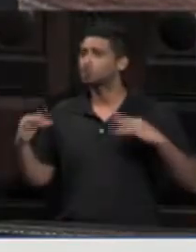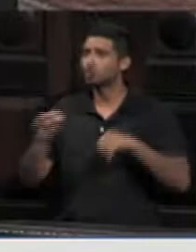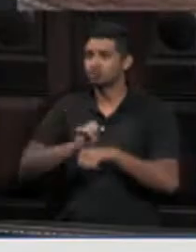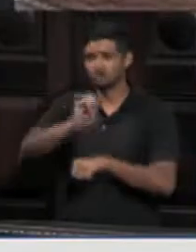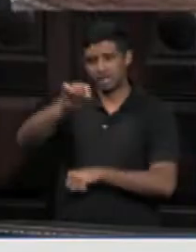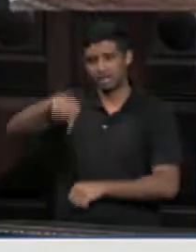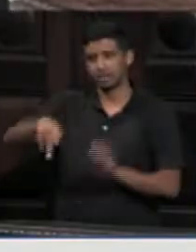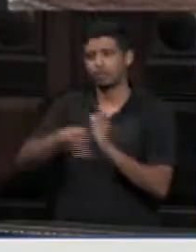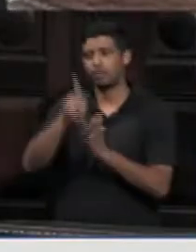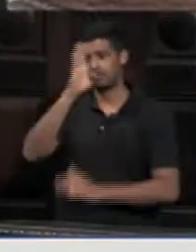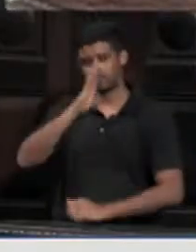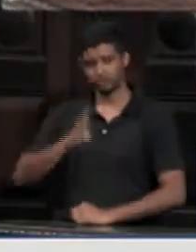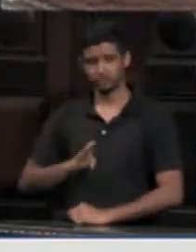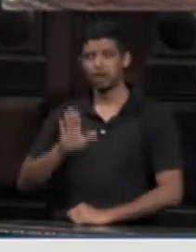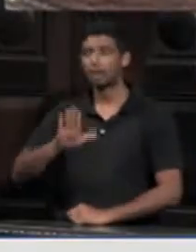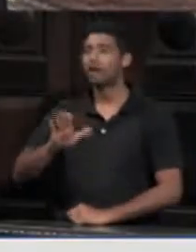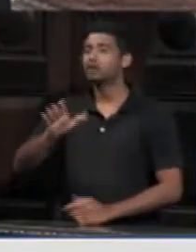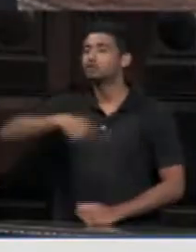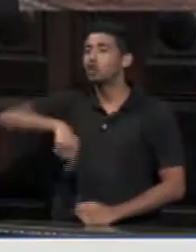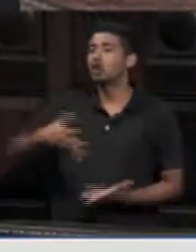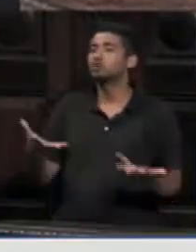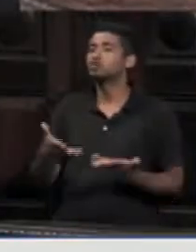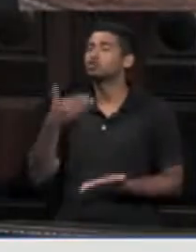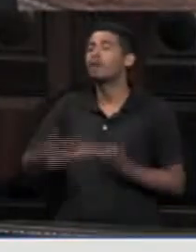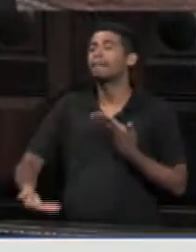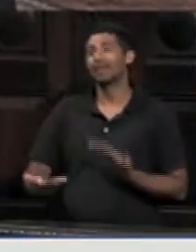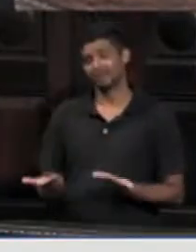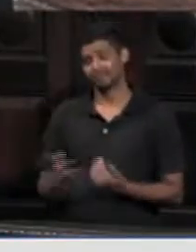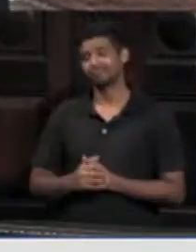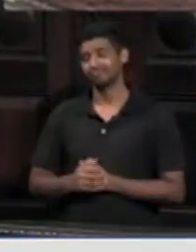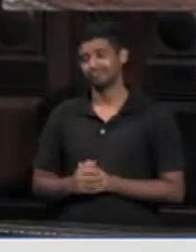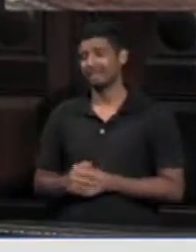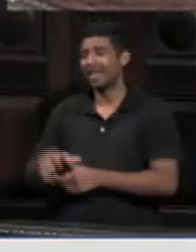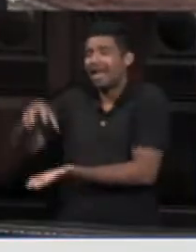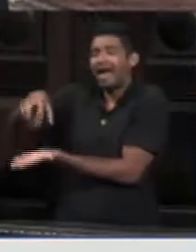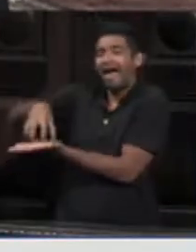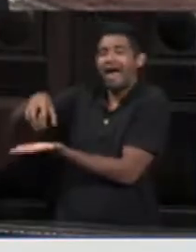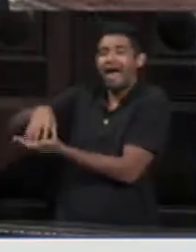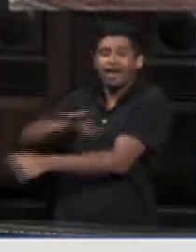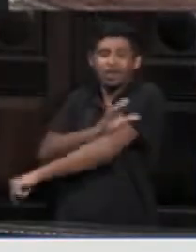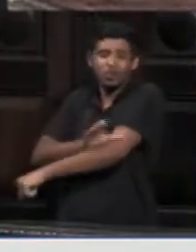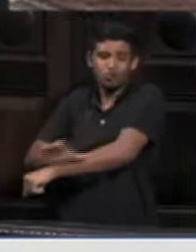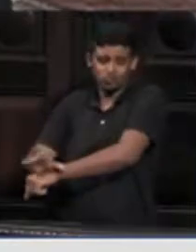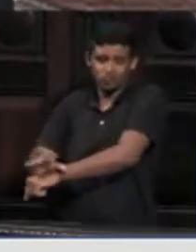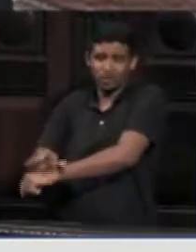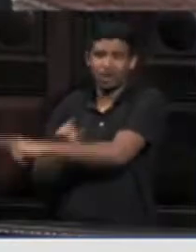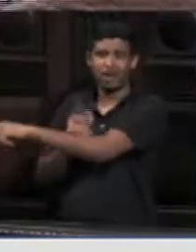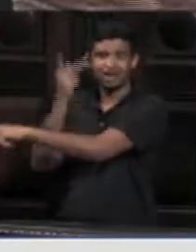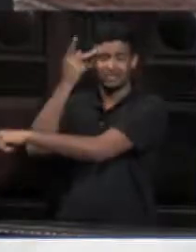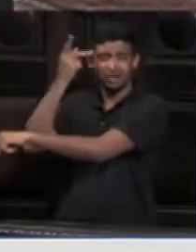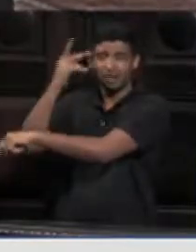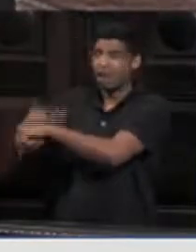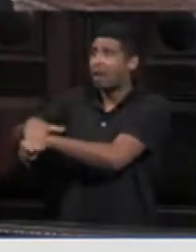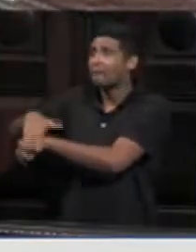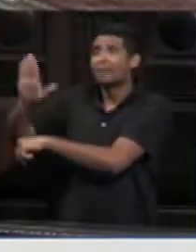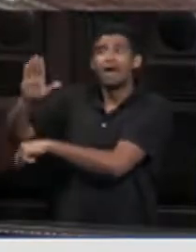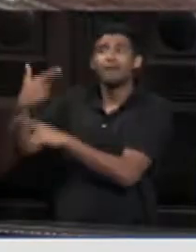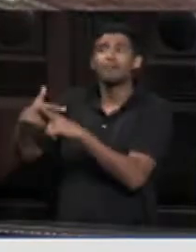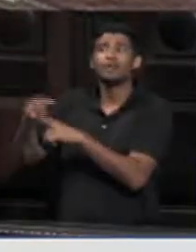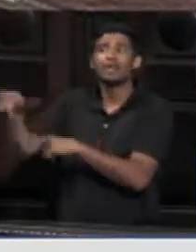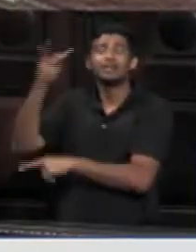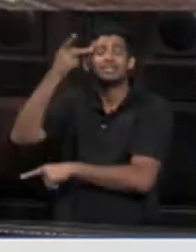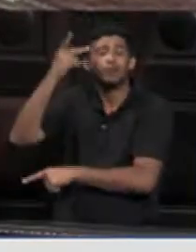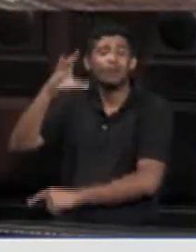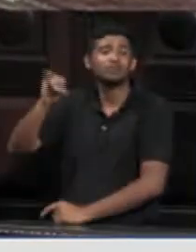brasileiros. Nós hoje perdemos na área cultural para São Paulo, porque São Paulo é 0% de